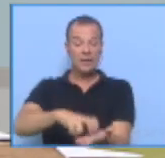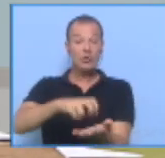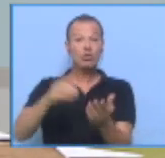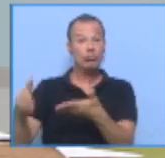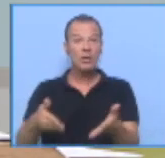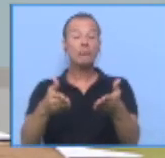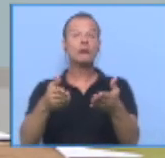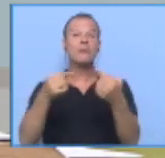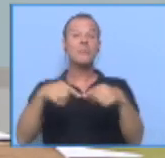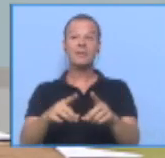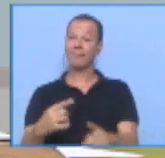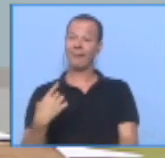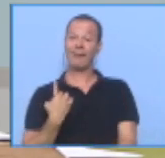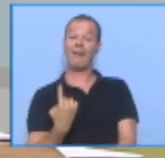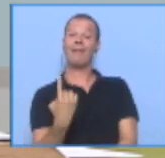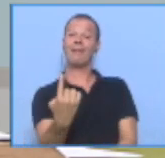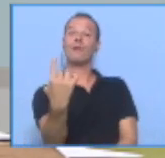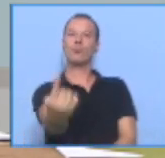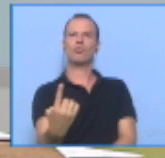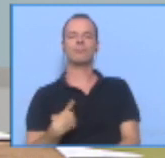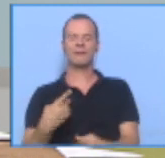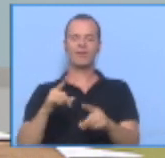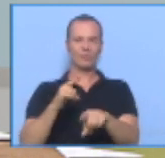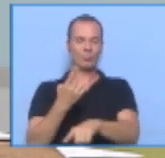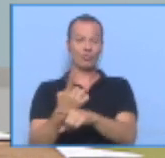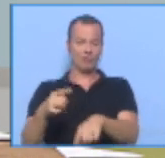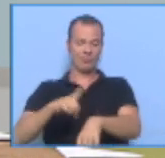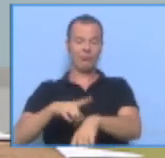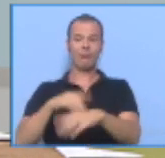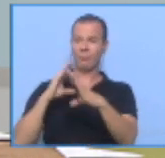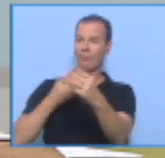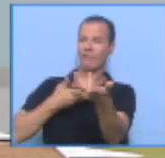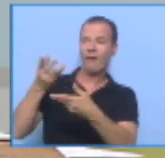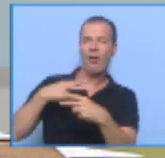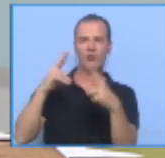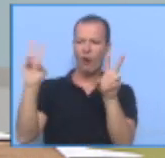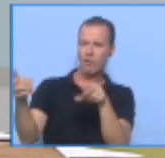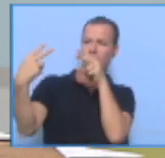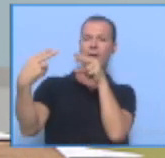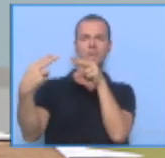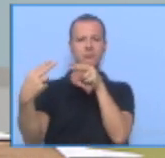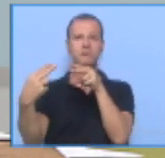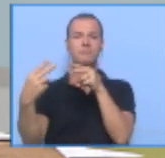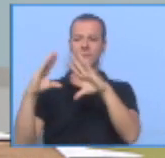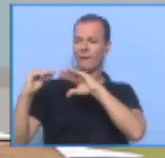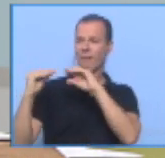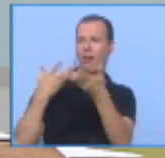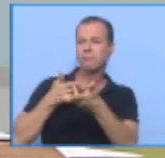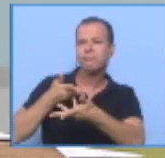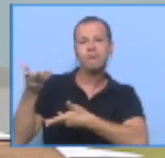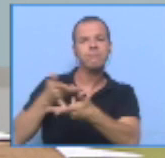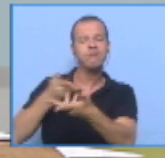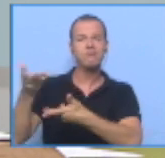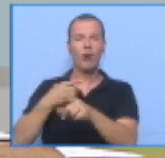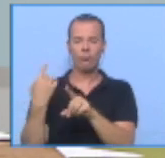um daqueles que vai a caminhar, não é? Porque é tempo de conversa, é tempo de cruzar olhares, é tempo de falar sobre coisas que às